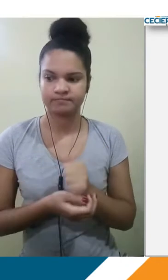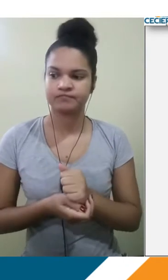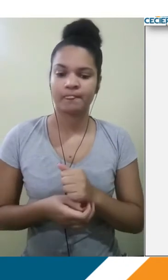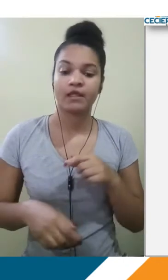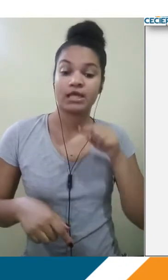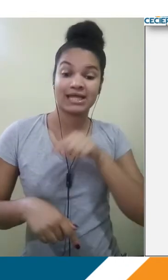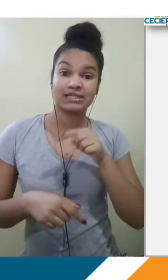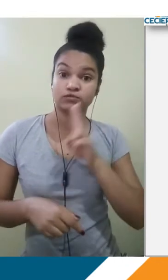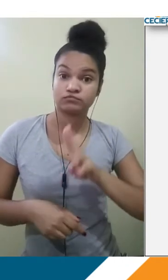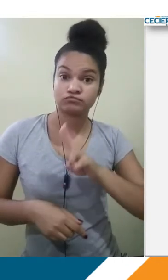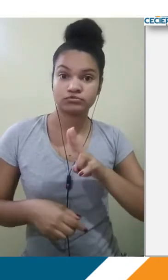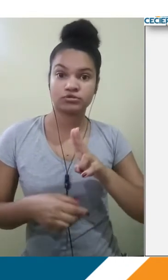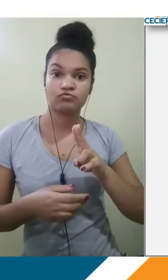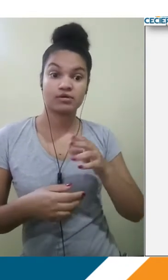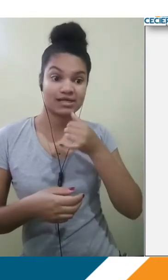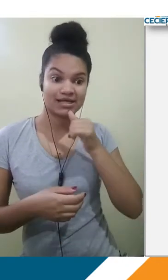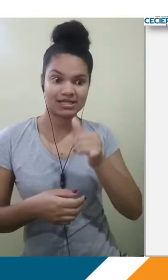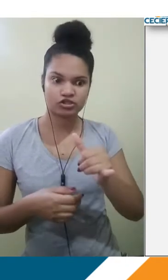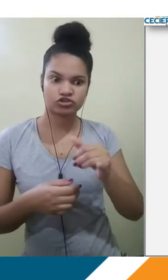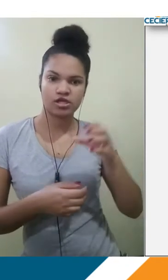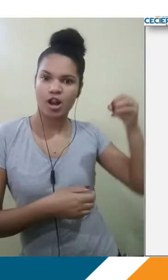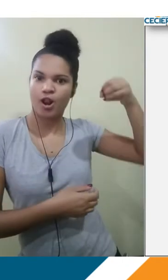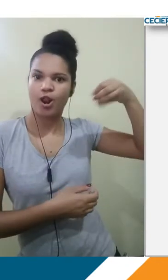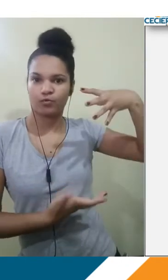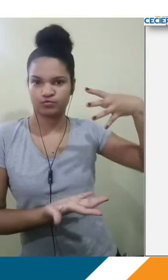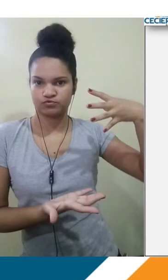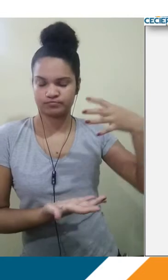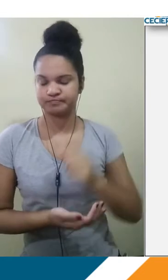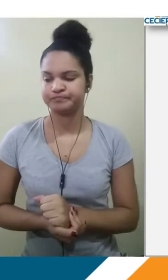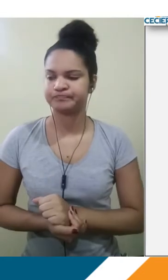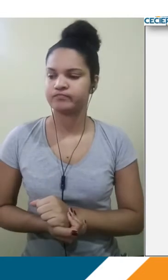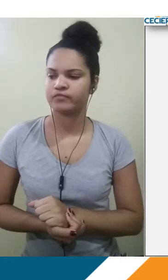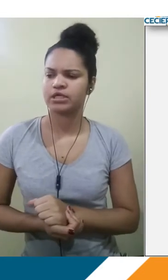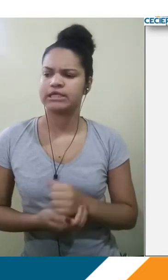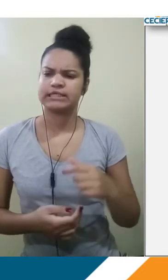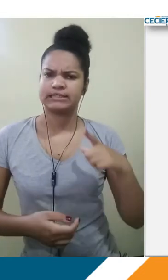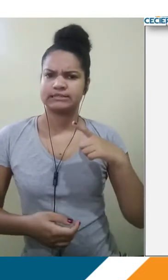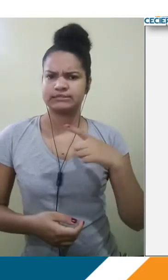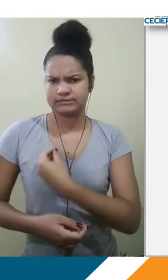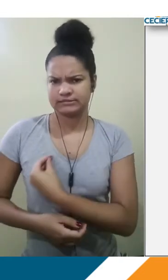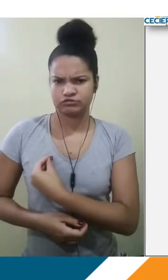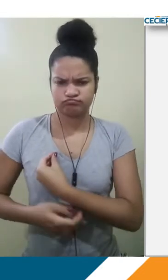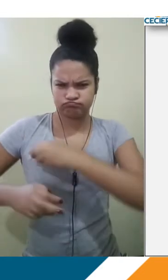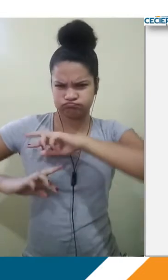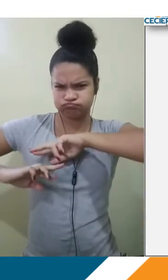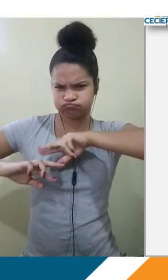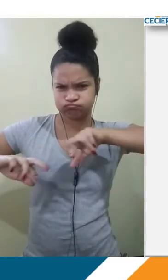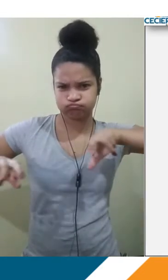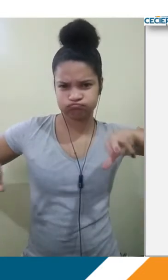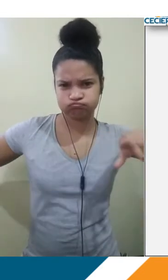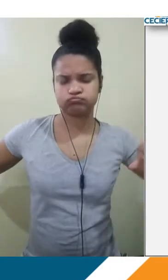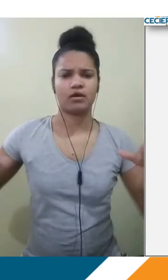inorgânica, utilizando como energia a luz. Existe uma grande diversidade de